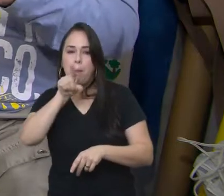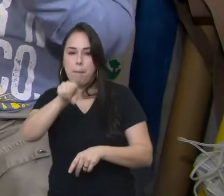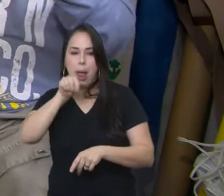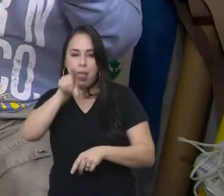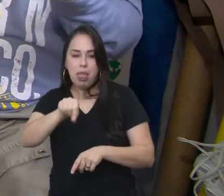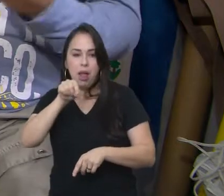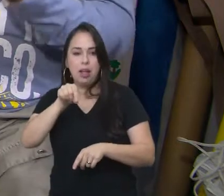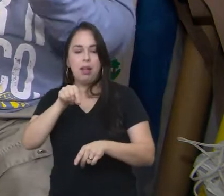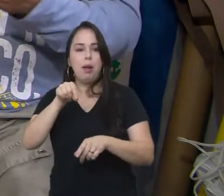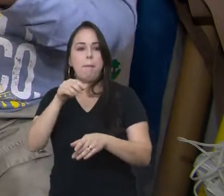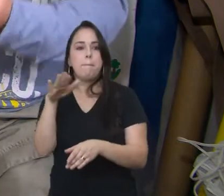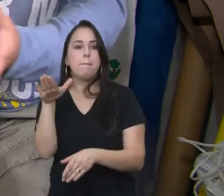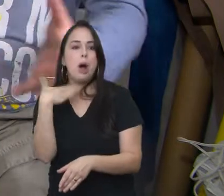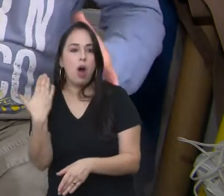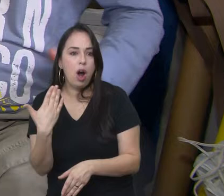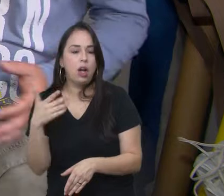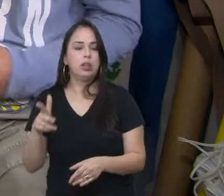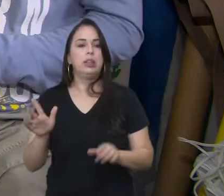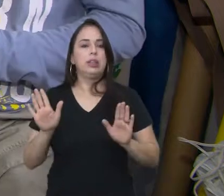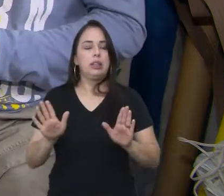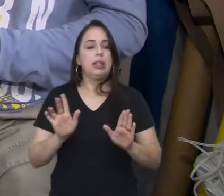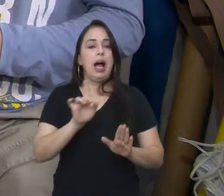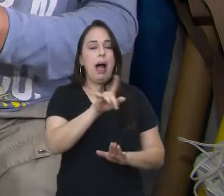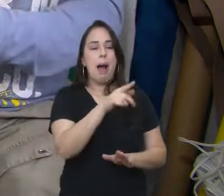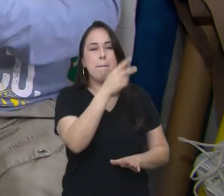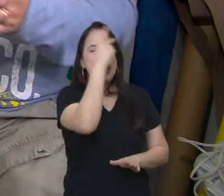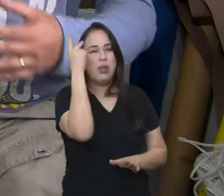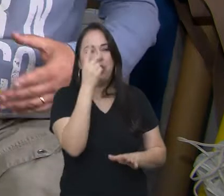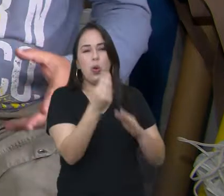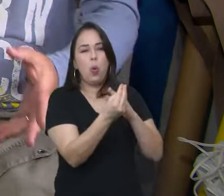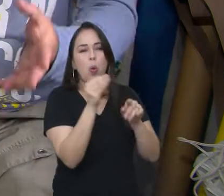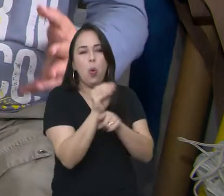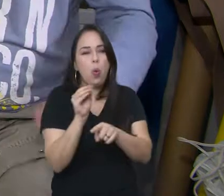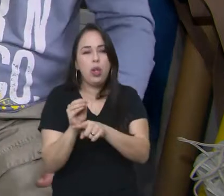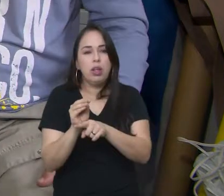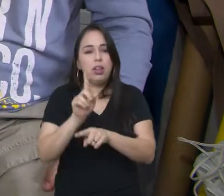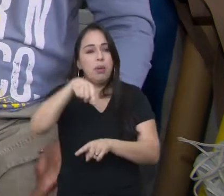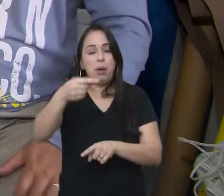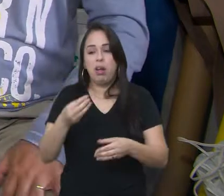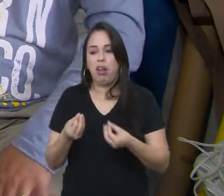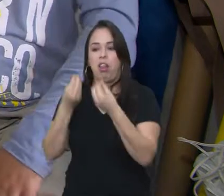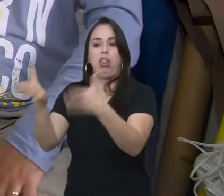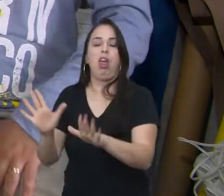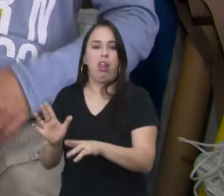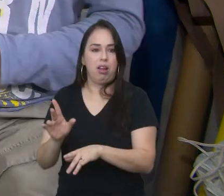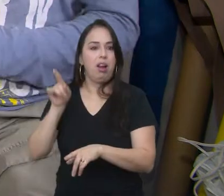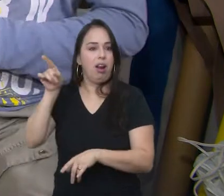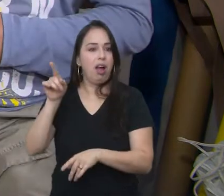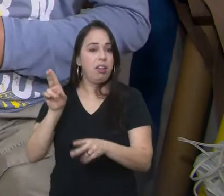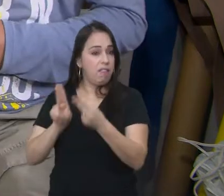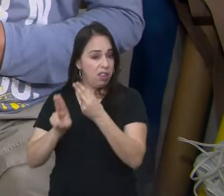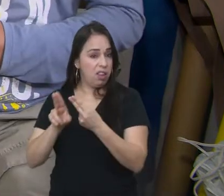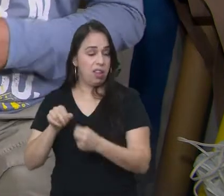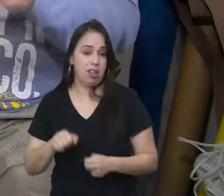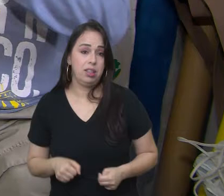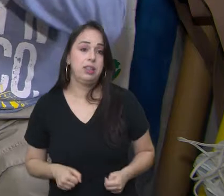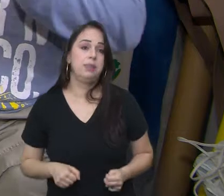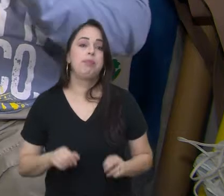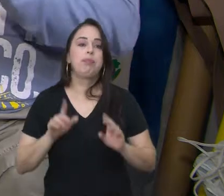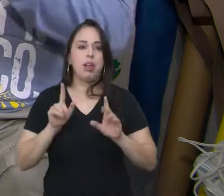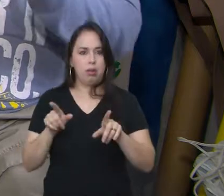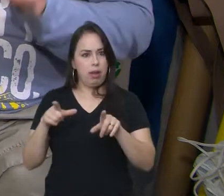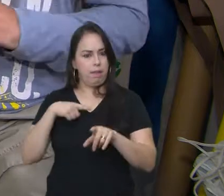e não soube cuidar, morreu e jogou do lado de uma árvore, assim no chão, na avenida Demar de Barros até. E